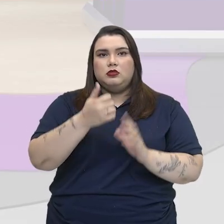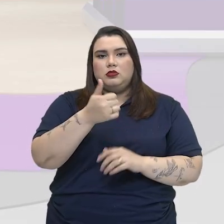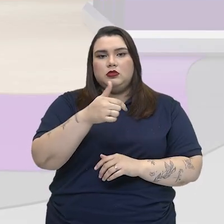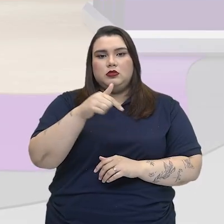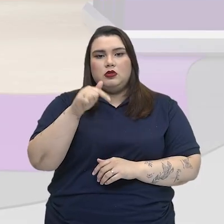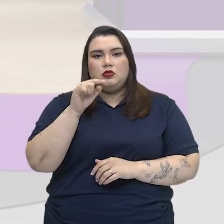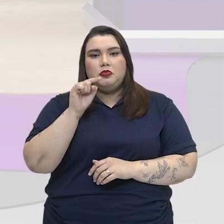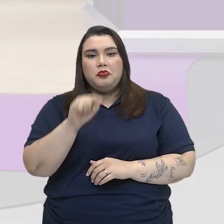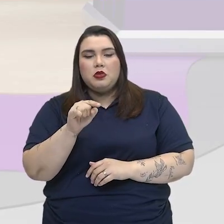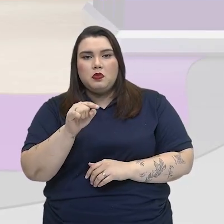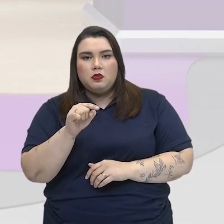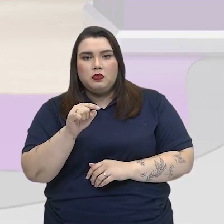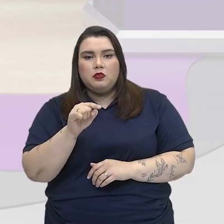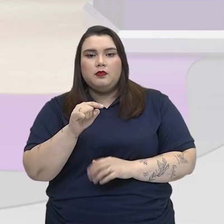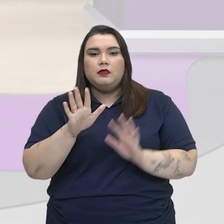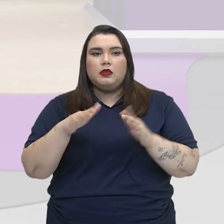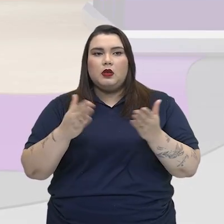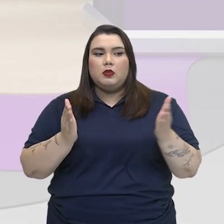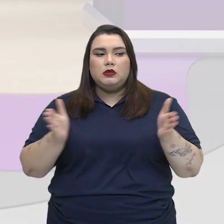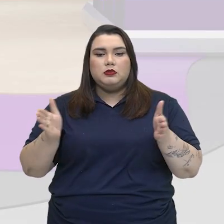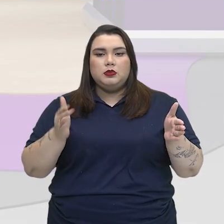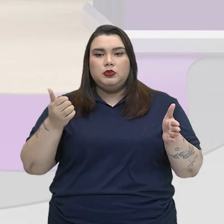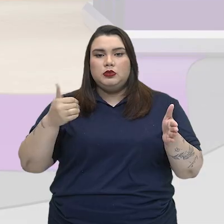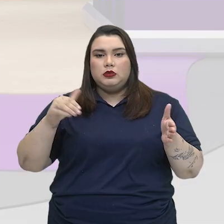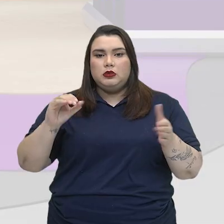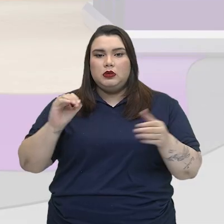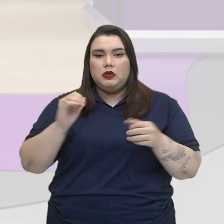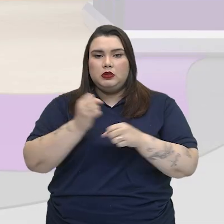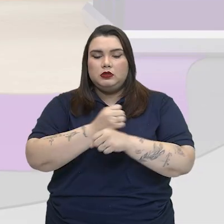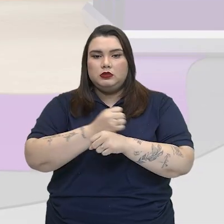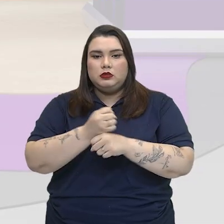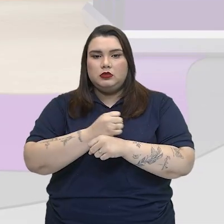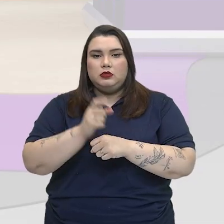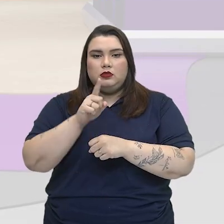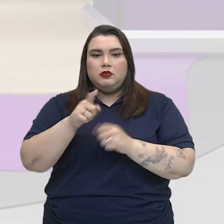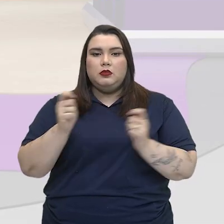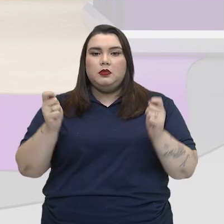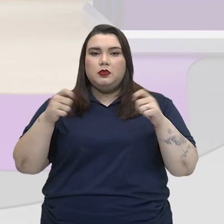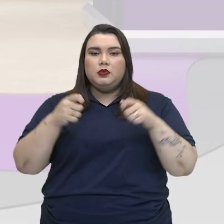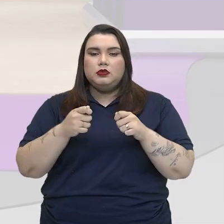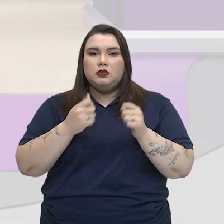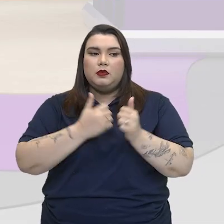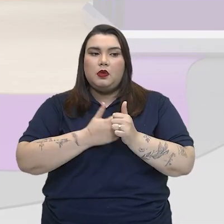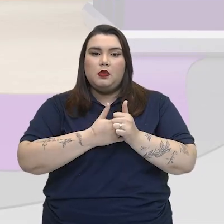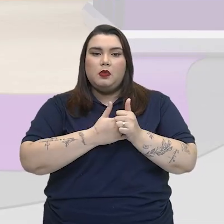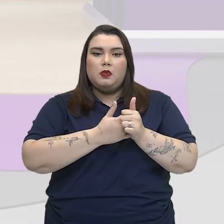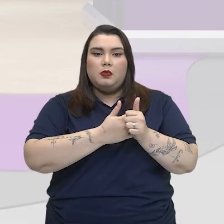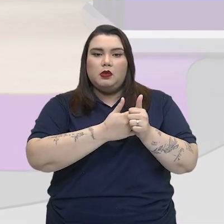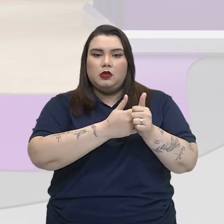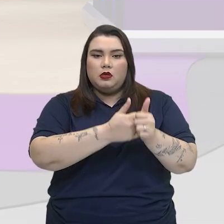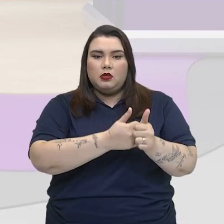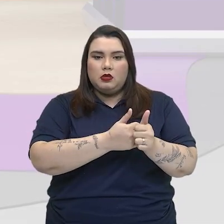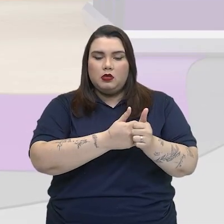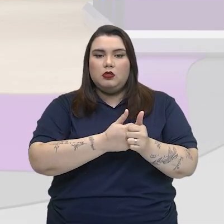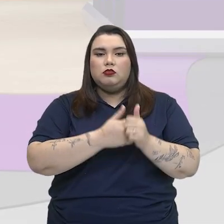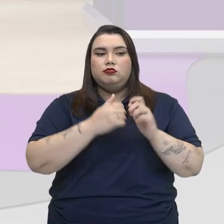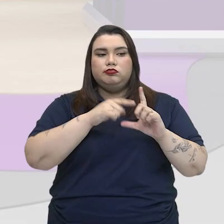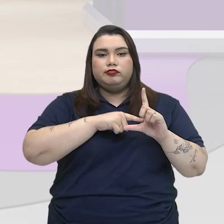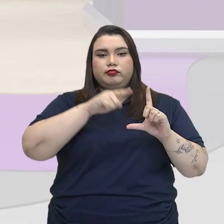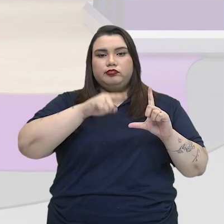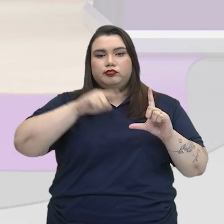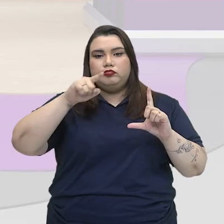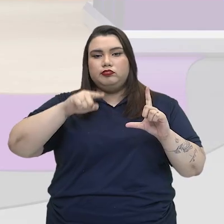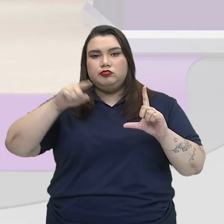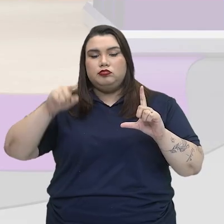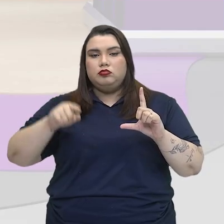17.000. E ao longo desses 10 anos, é possível você acompanhar o